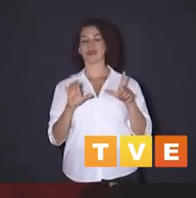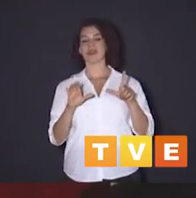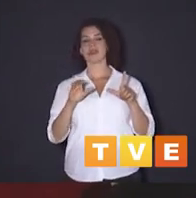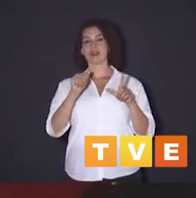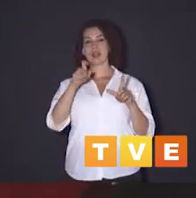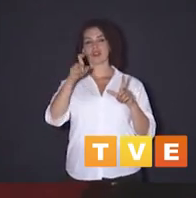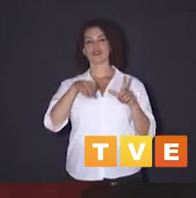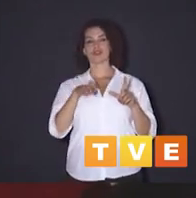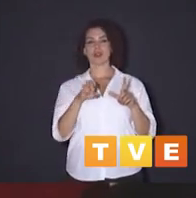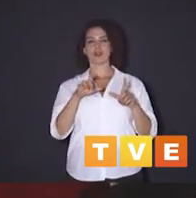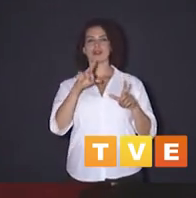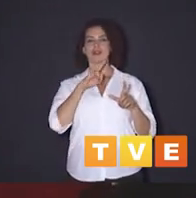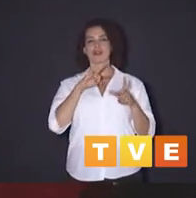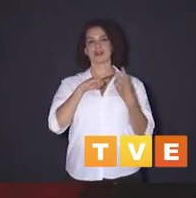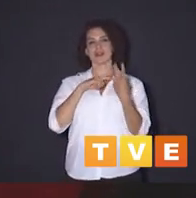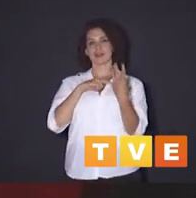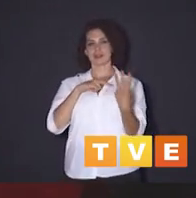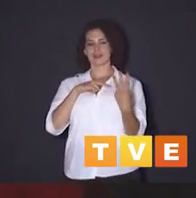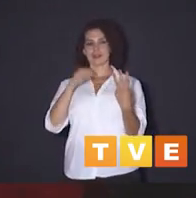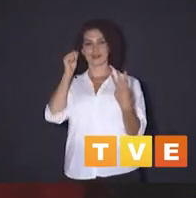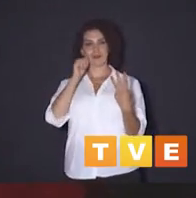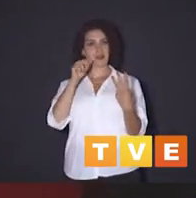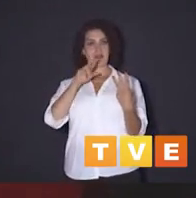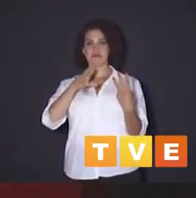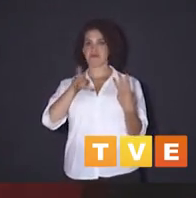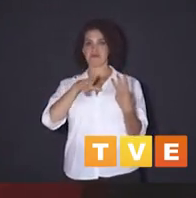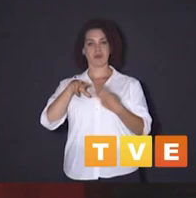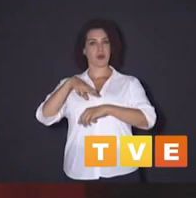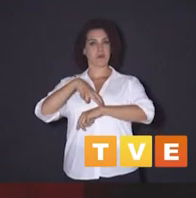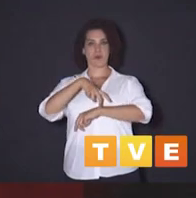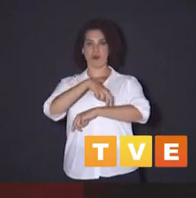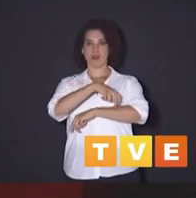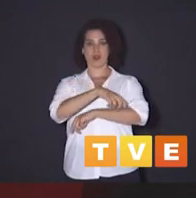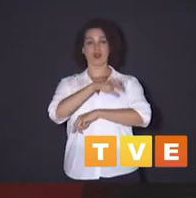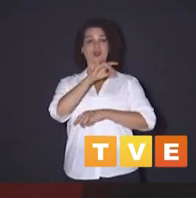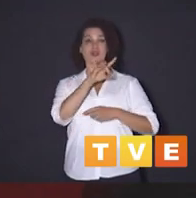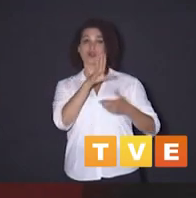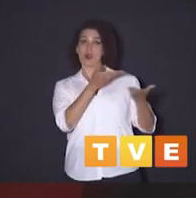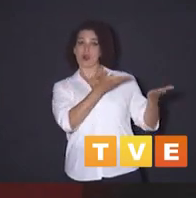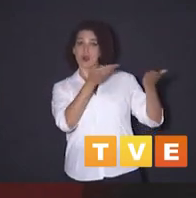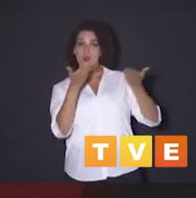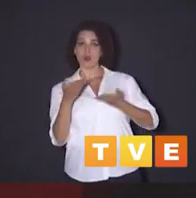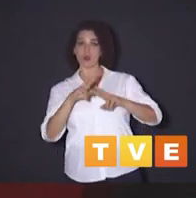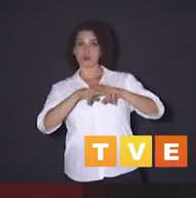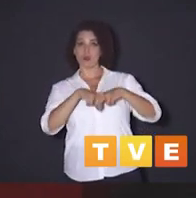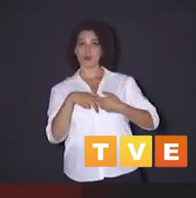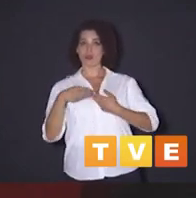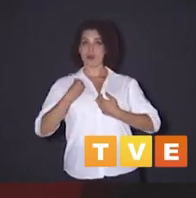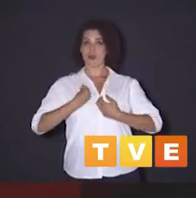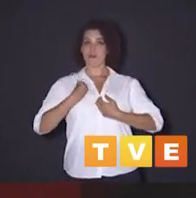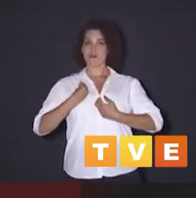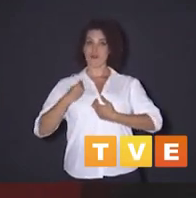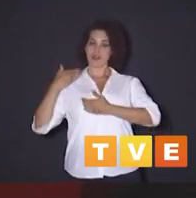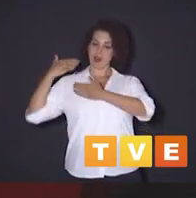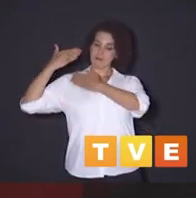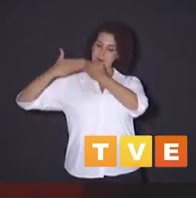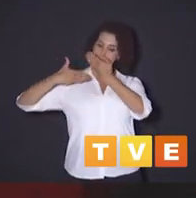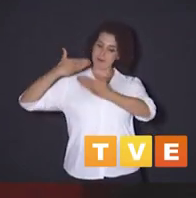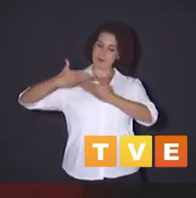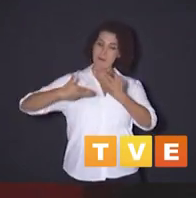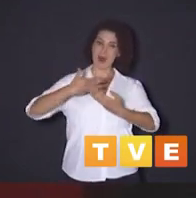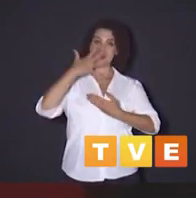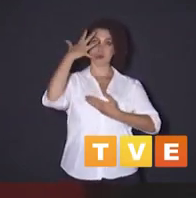exemplo a gente tem três mulheres que não são modelos que foram convidadas pela beleza de sua trajetória de vida e aí a gente pensa beleza